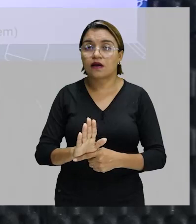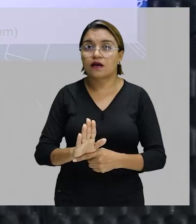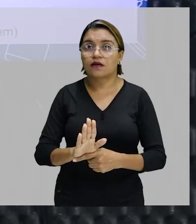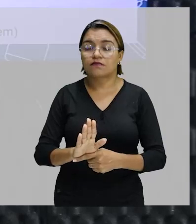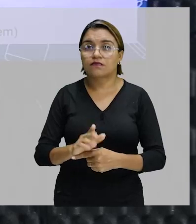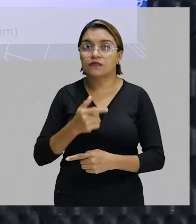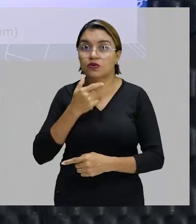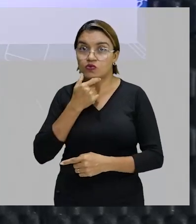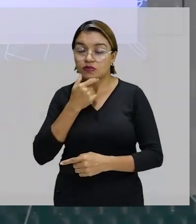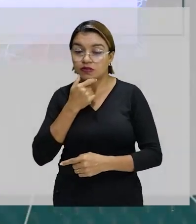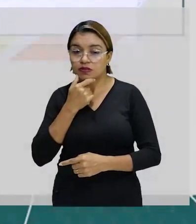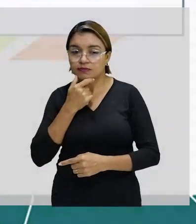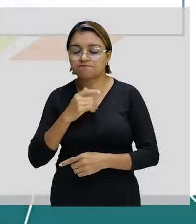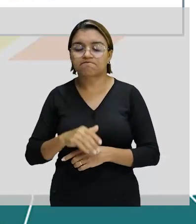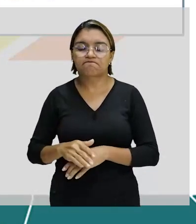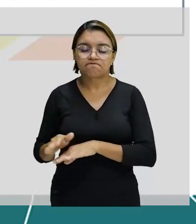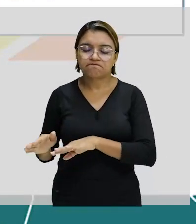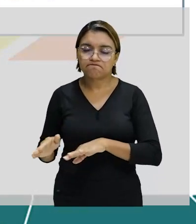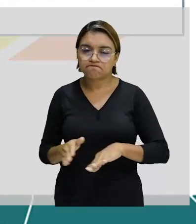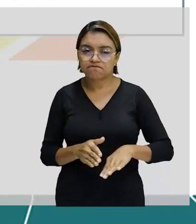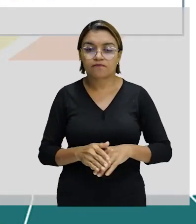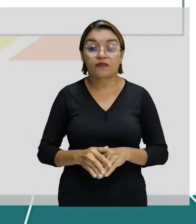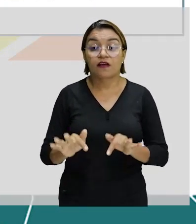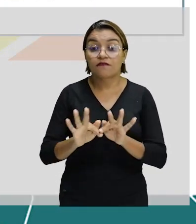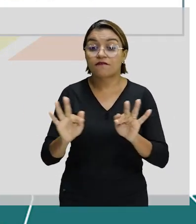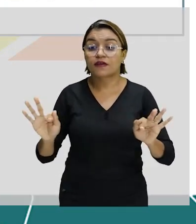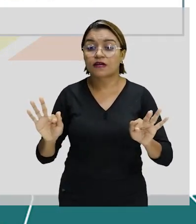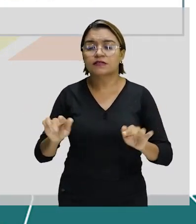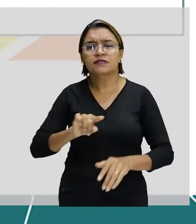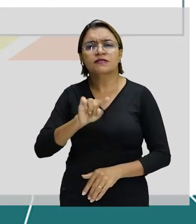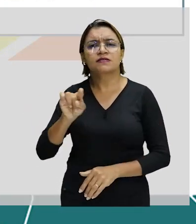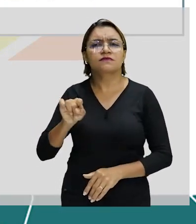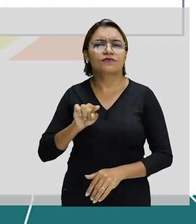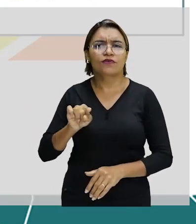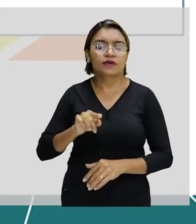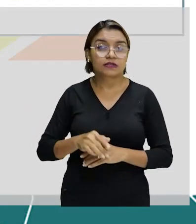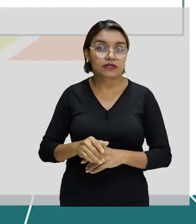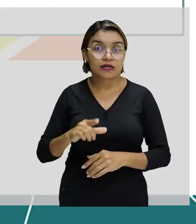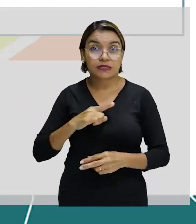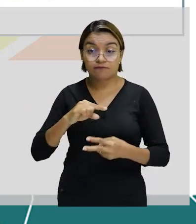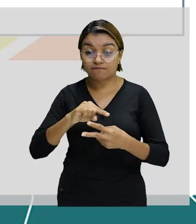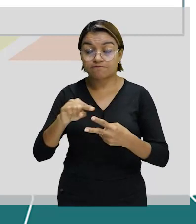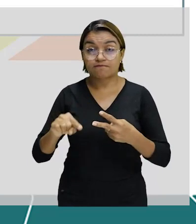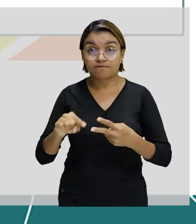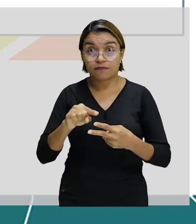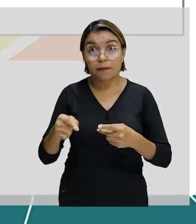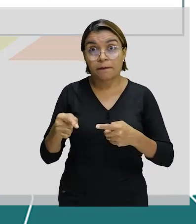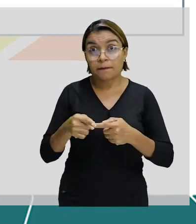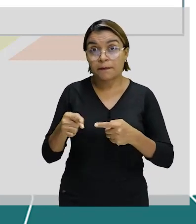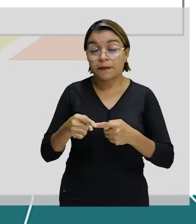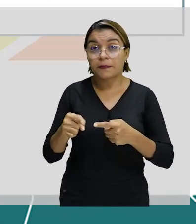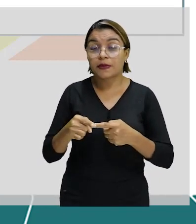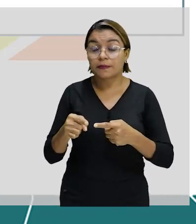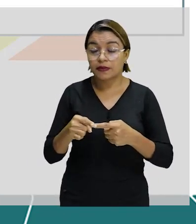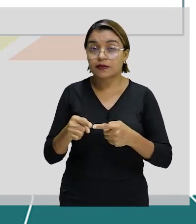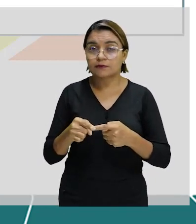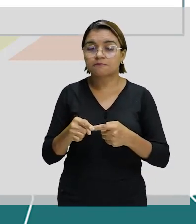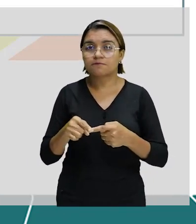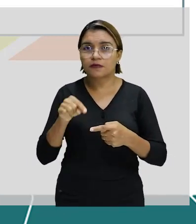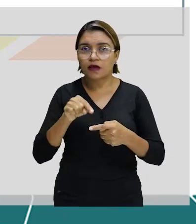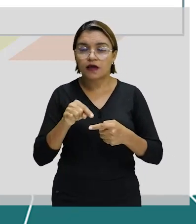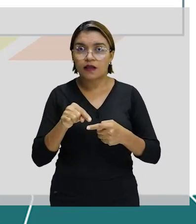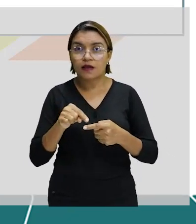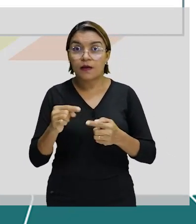no particípio. Agora, as frases interrogativas, nós vamos ter dois casos. O primeiro é aquele que nós